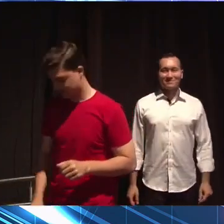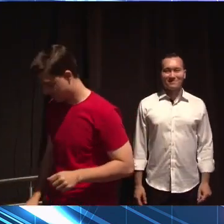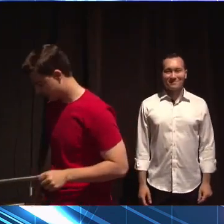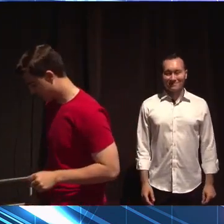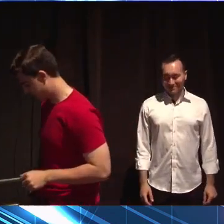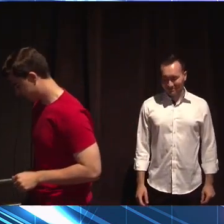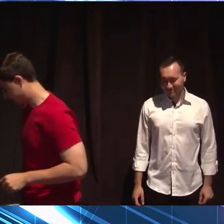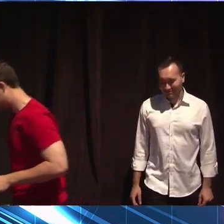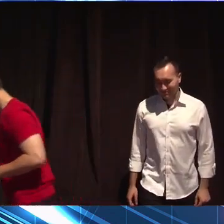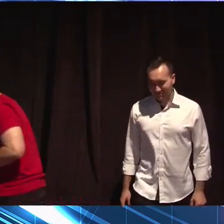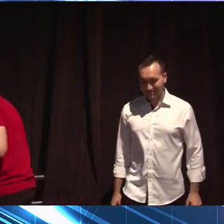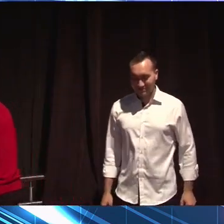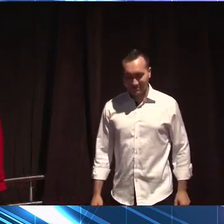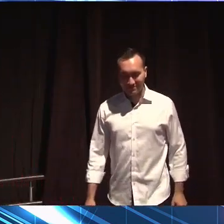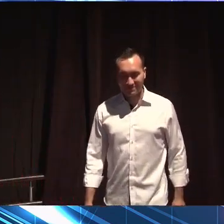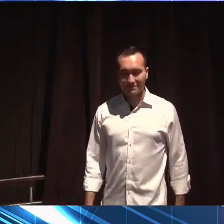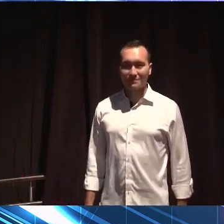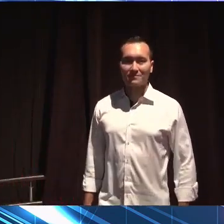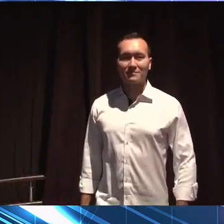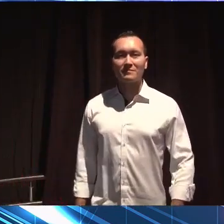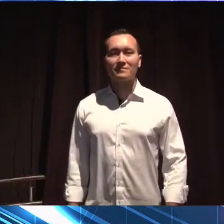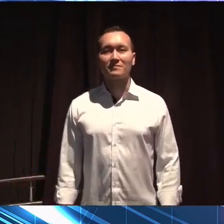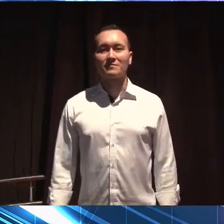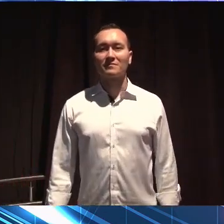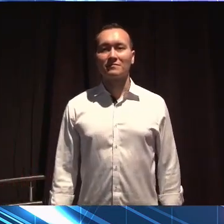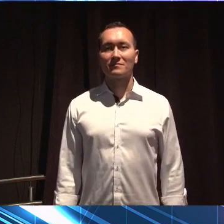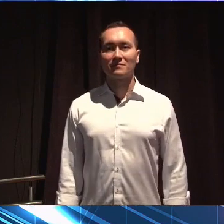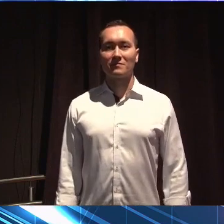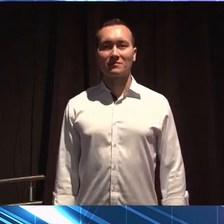verdadeira transformação na forma como você faz,